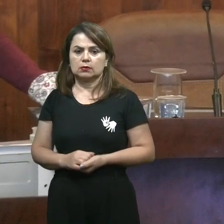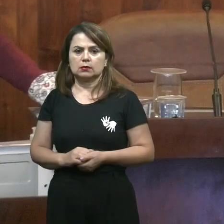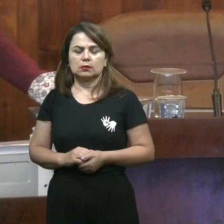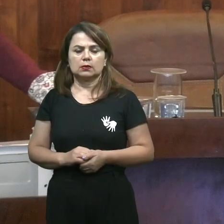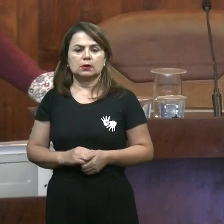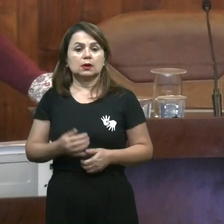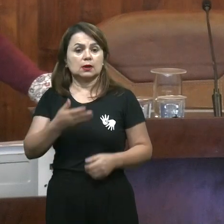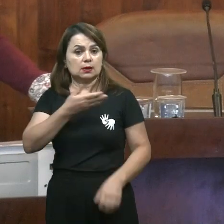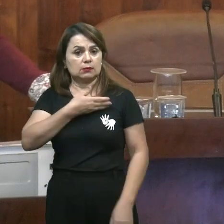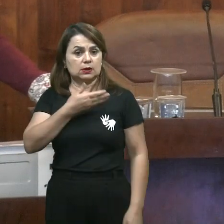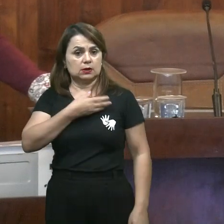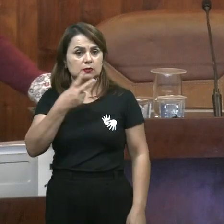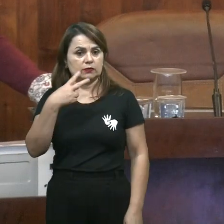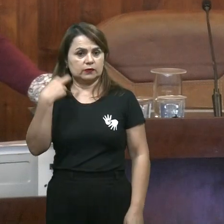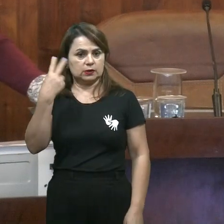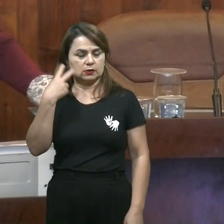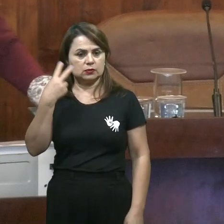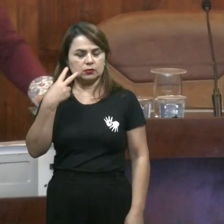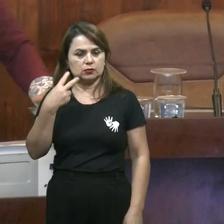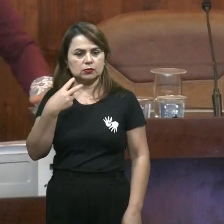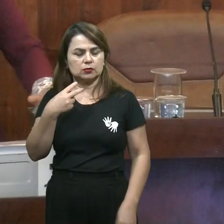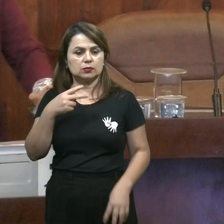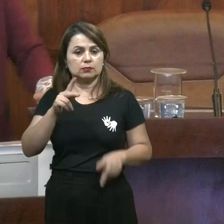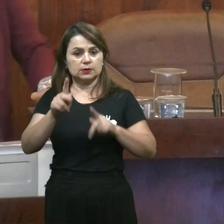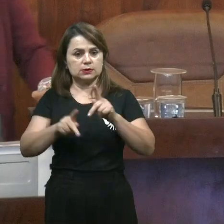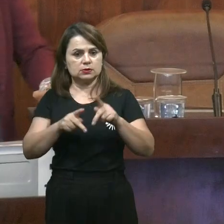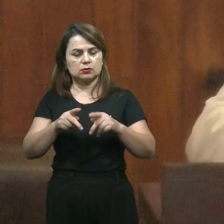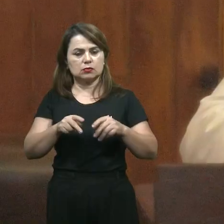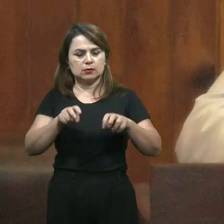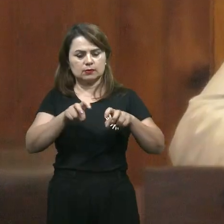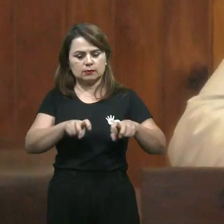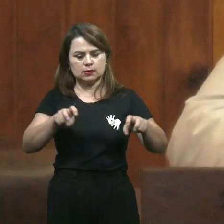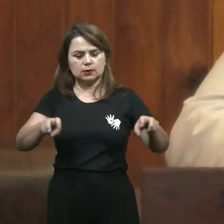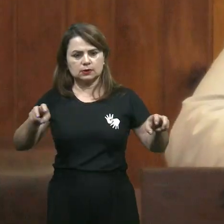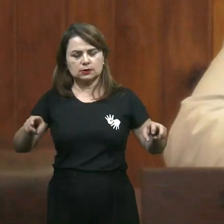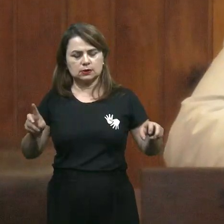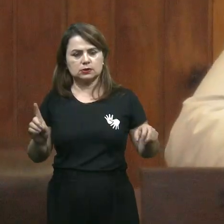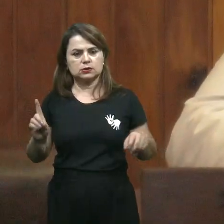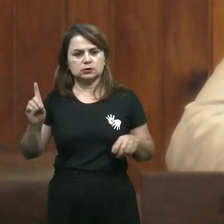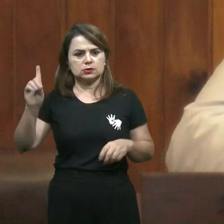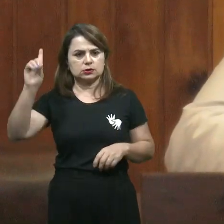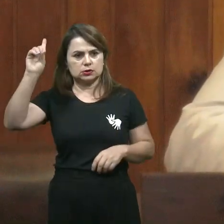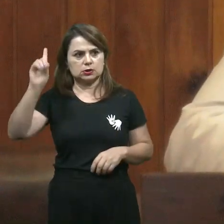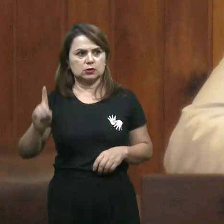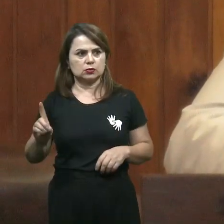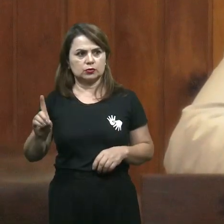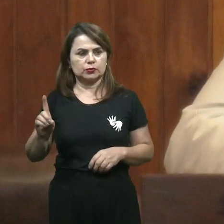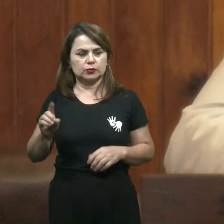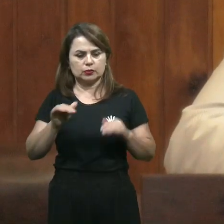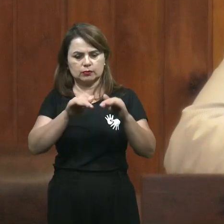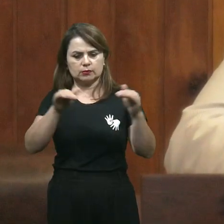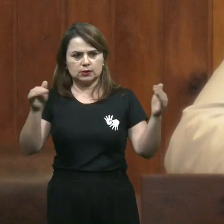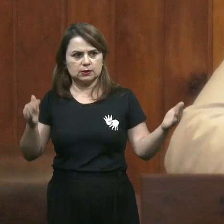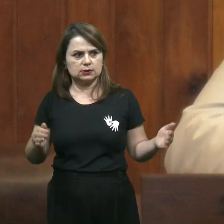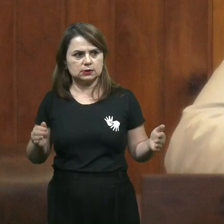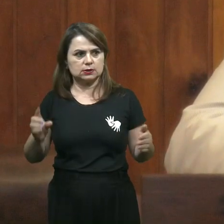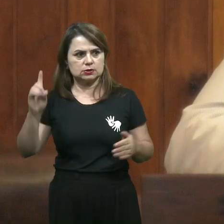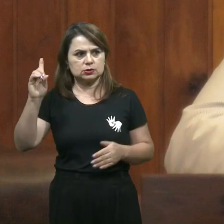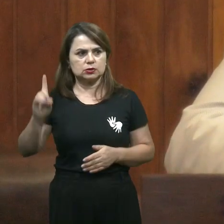Nobres colegas, público presente, mesa diretora, nosso presidente Eduardo Nascimento,